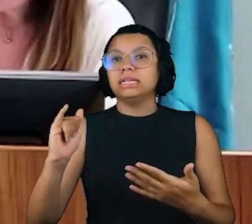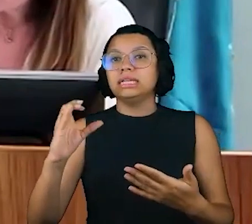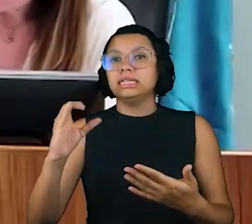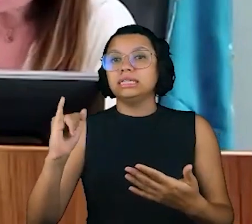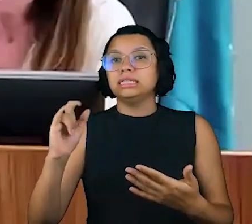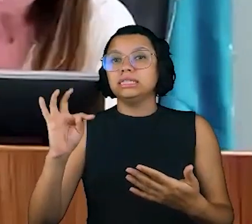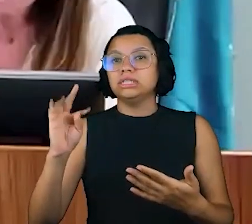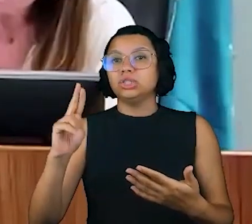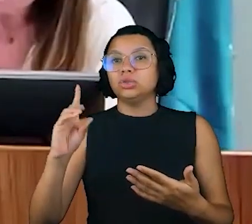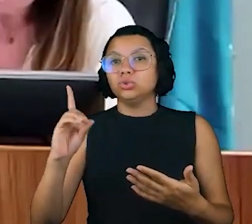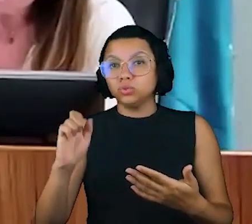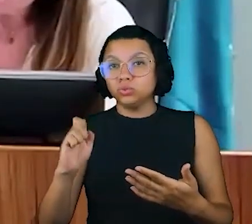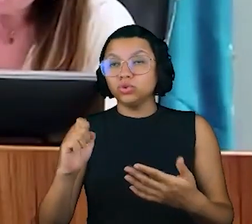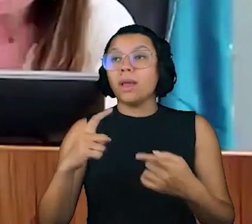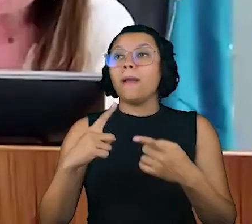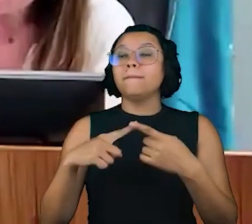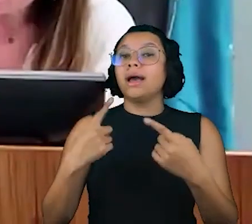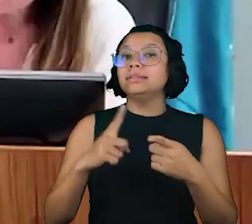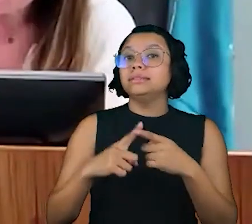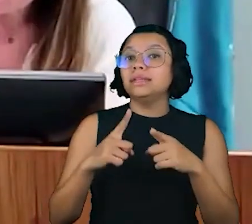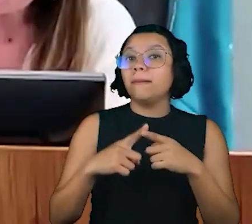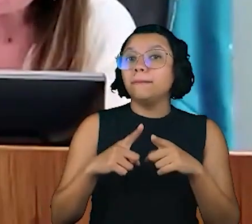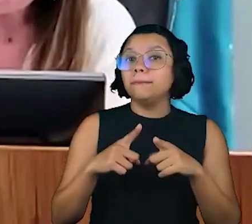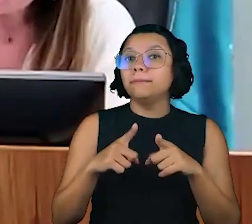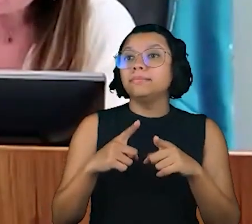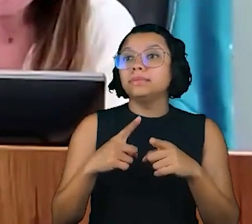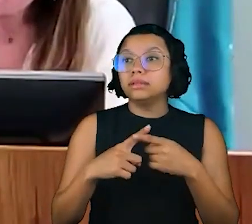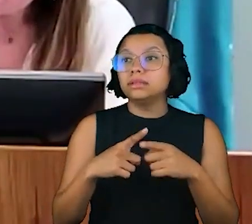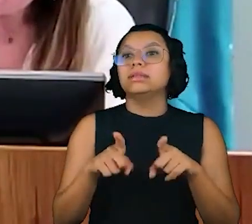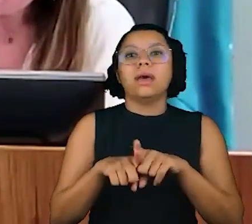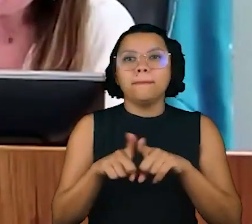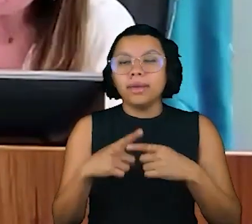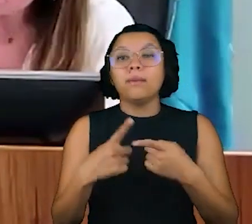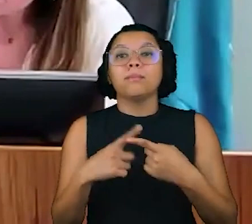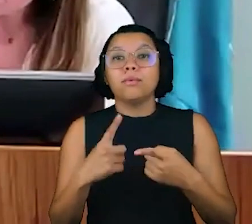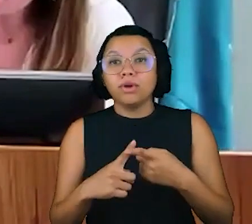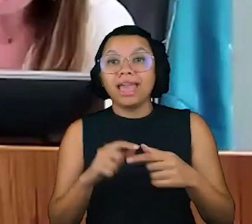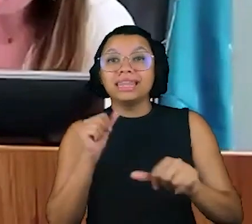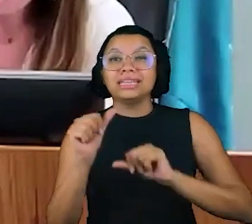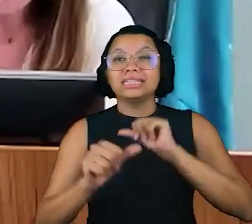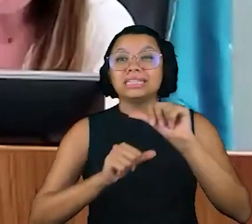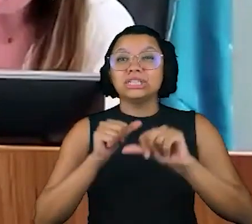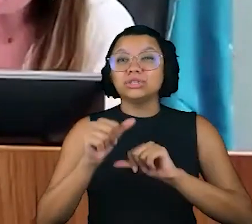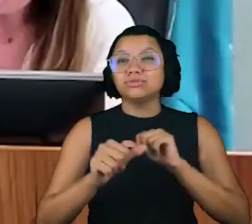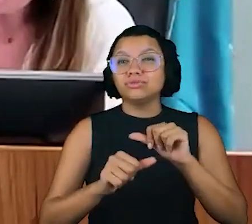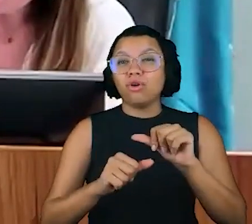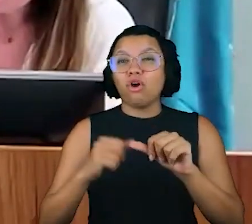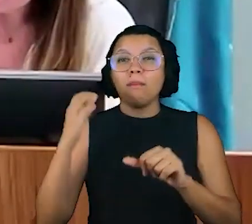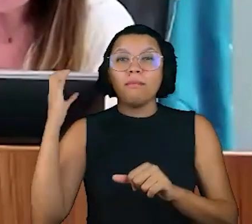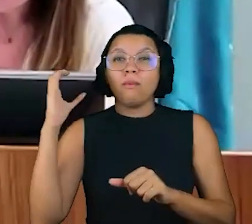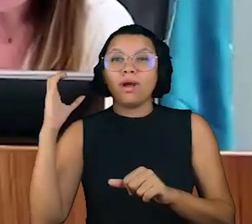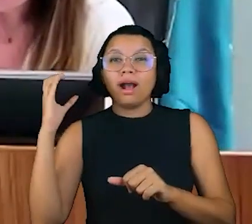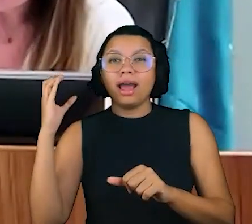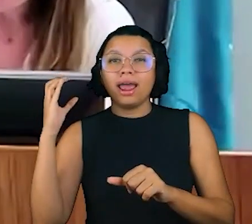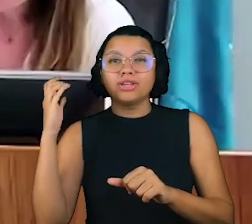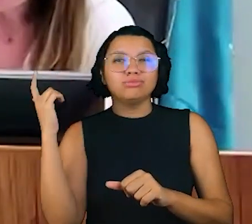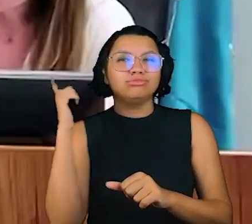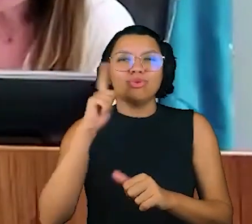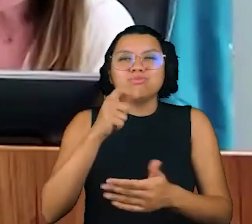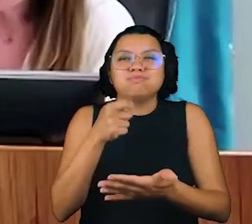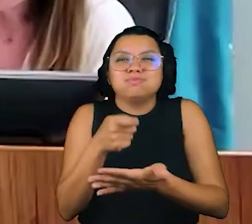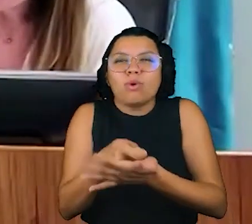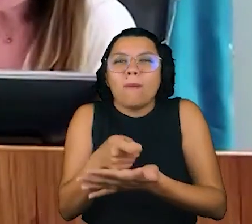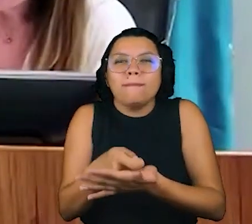tributariamente falando, elas tornam o crédito incobrável. E o